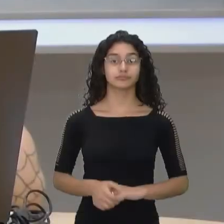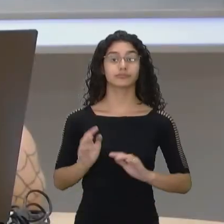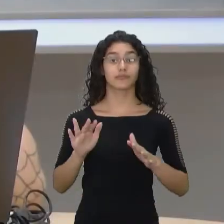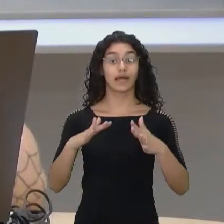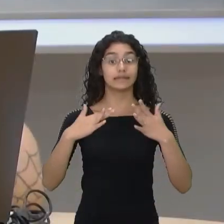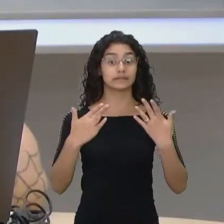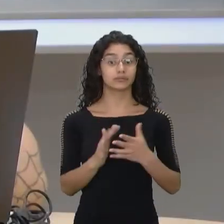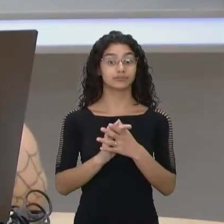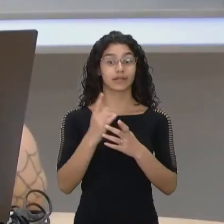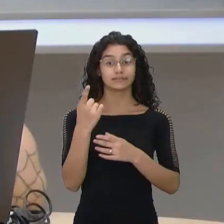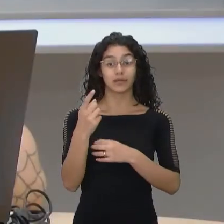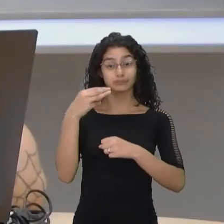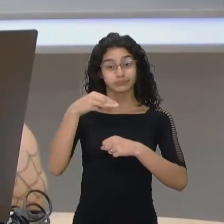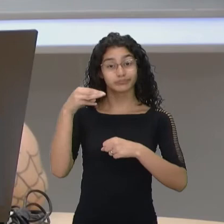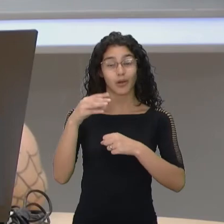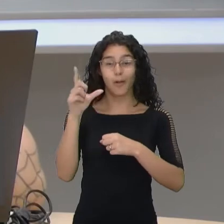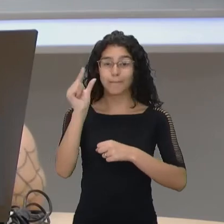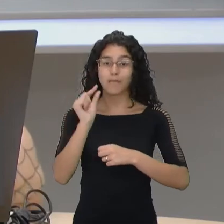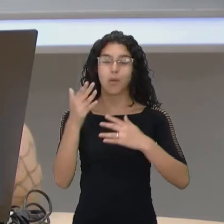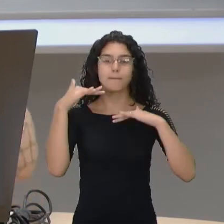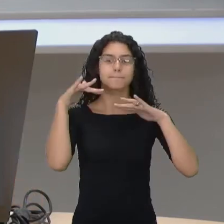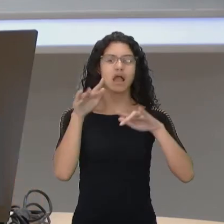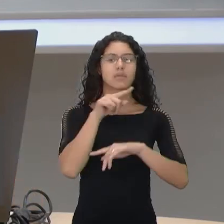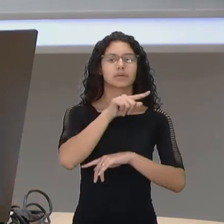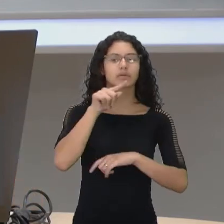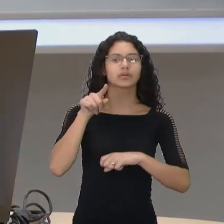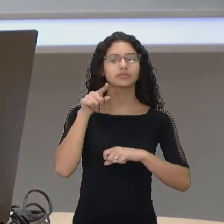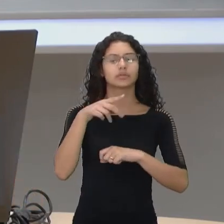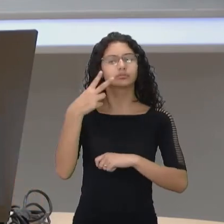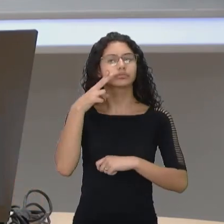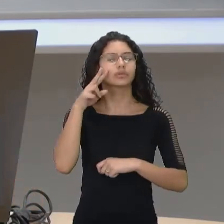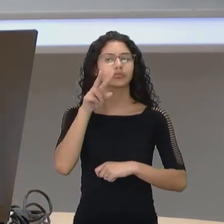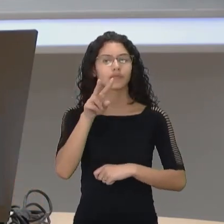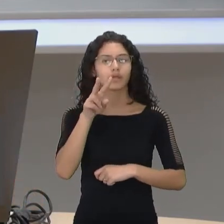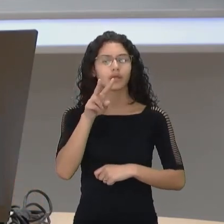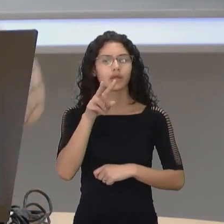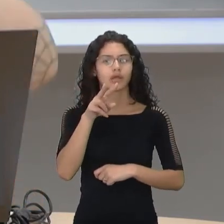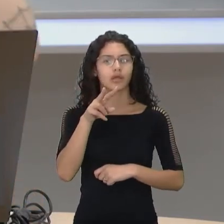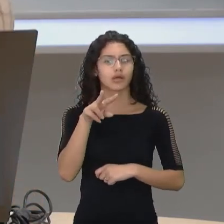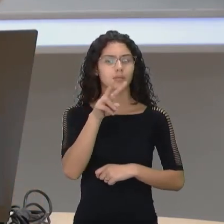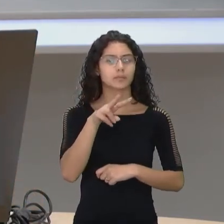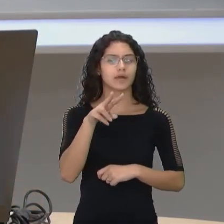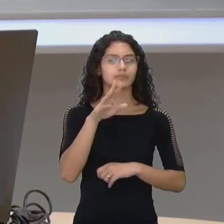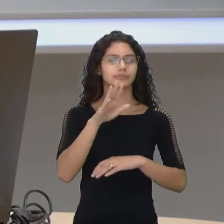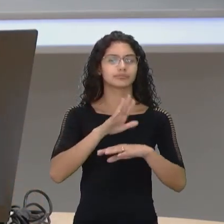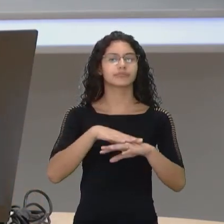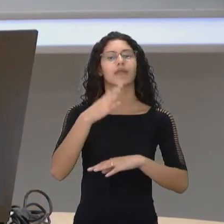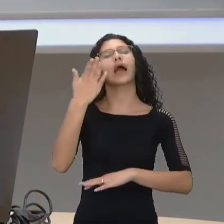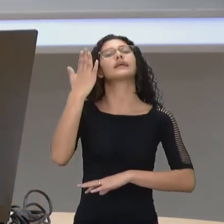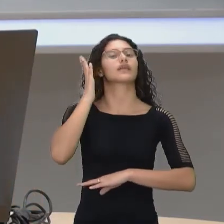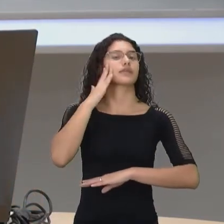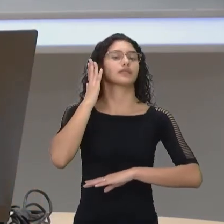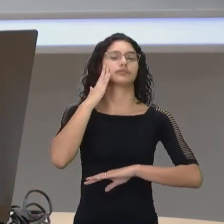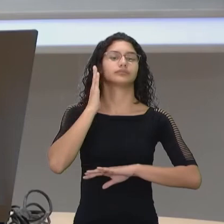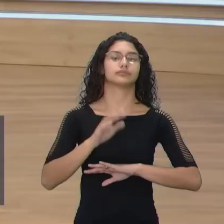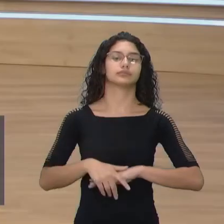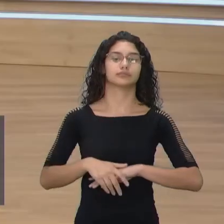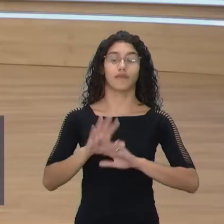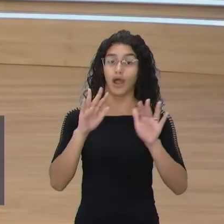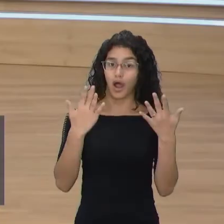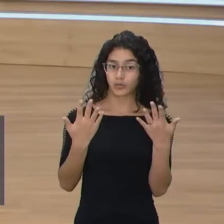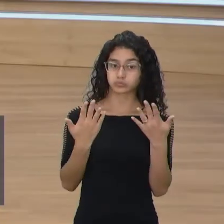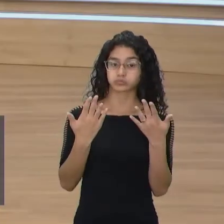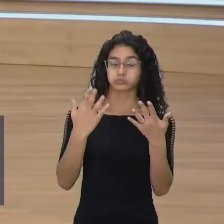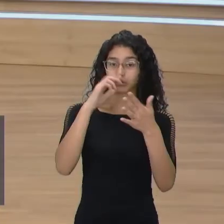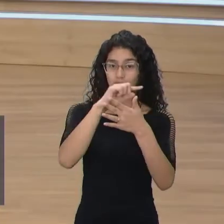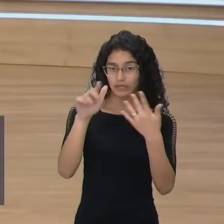Então, foi pouco tempo, né, gente? Mas será que algum de vocês bateu o olho nesse mapa de Königsberg e gritou, Eureka! Será que algum deles